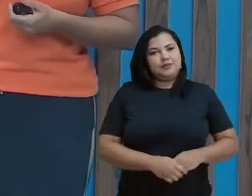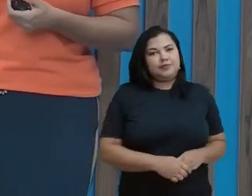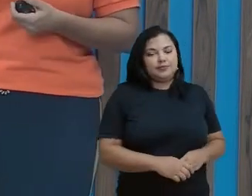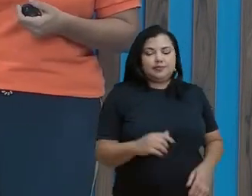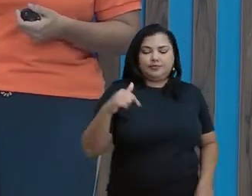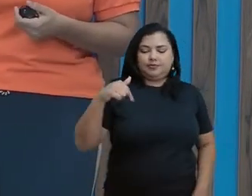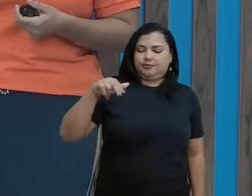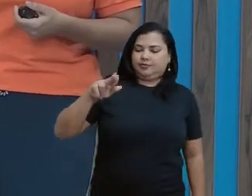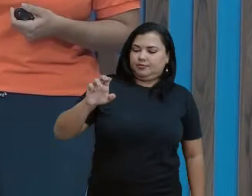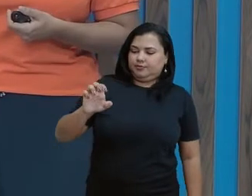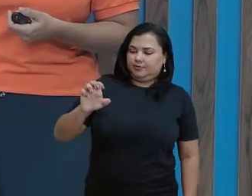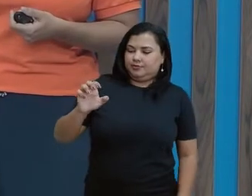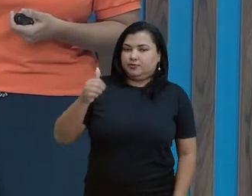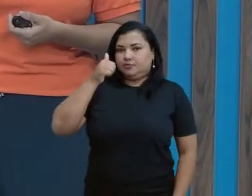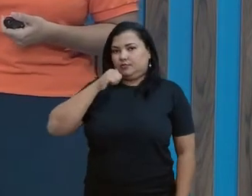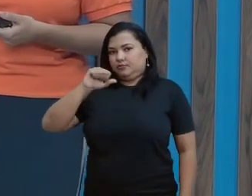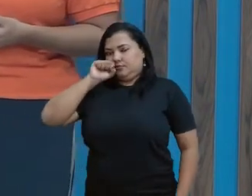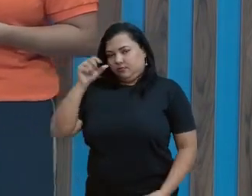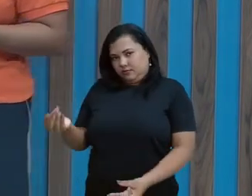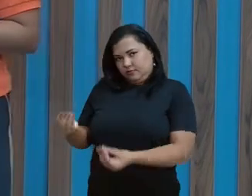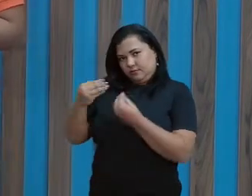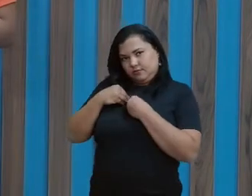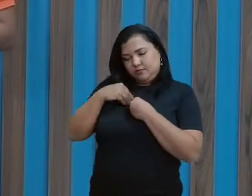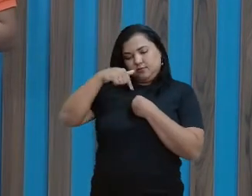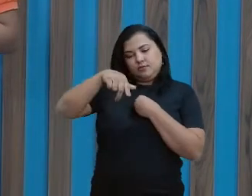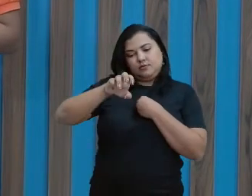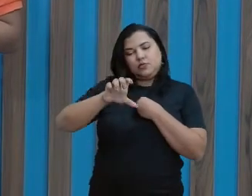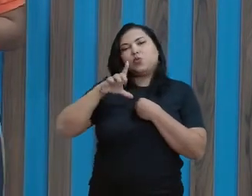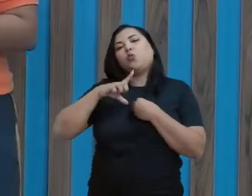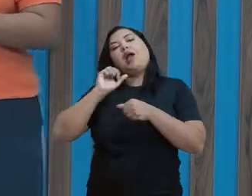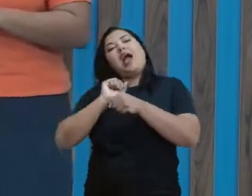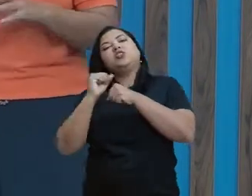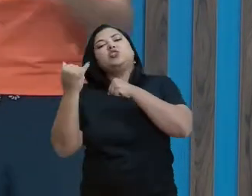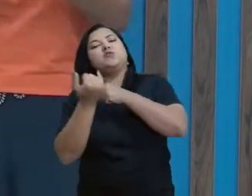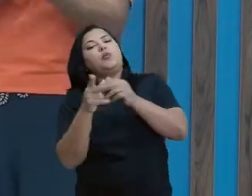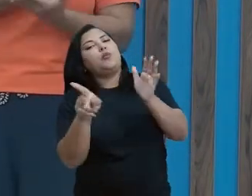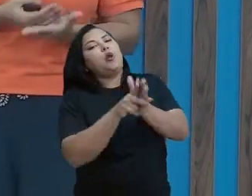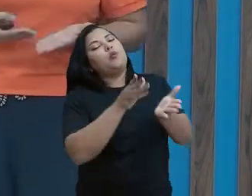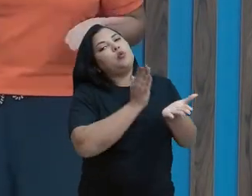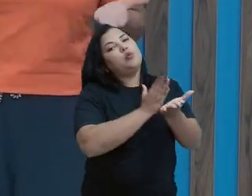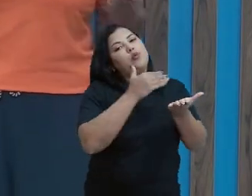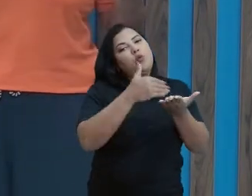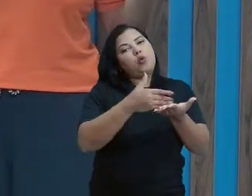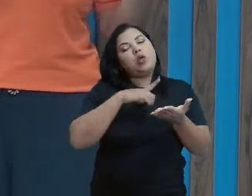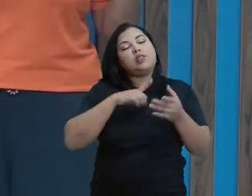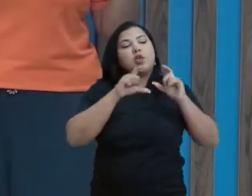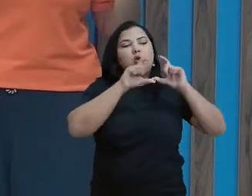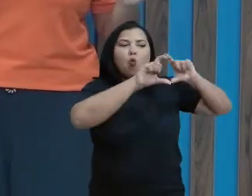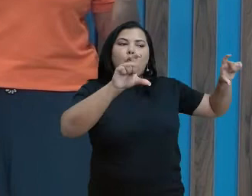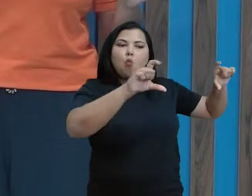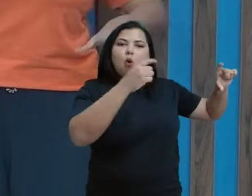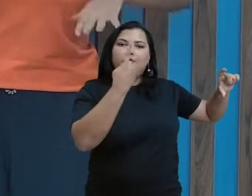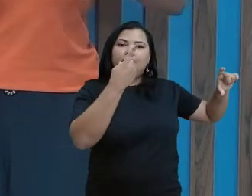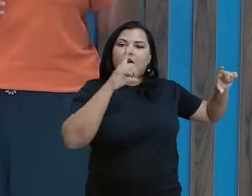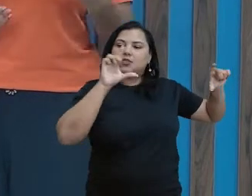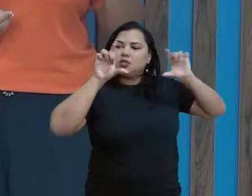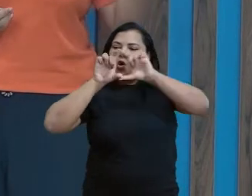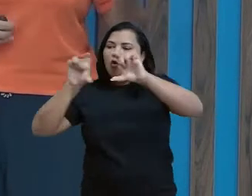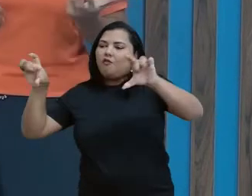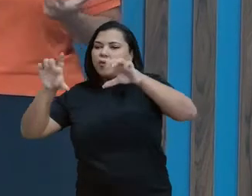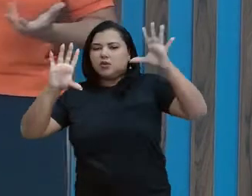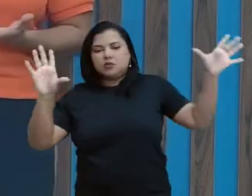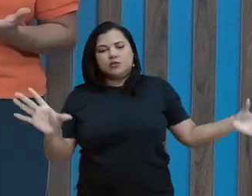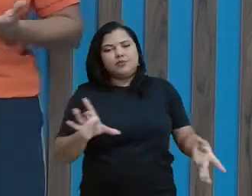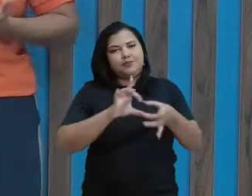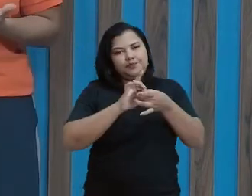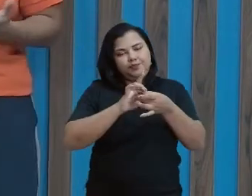eu estou adjetivando bolo. Só que eu tenho uma oração inteira fazendo uma